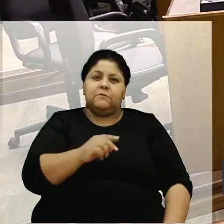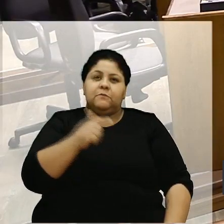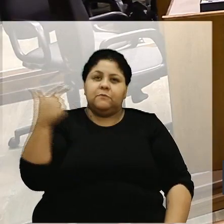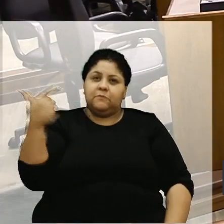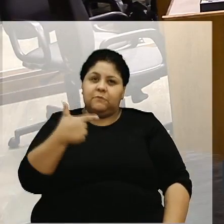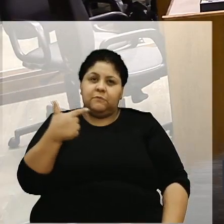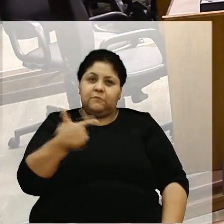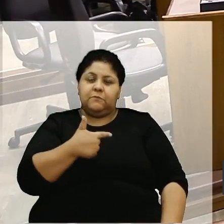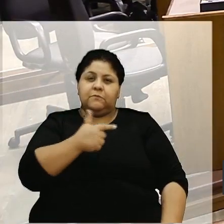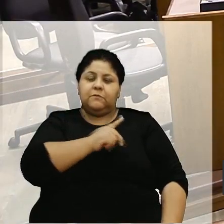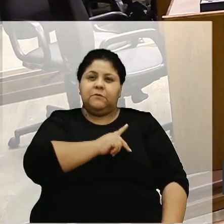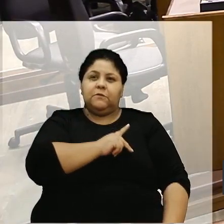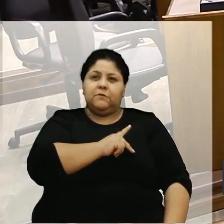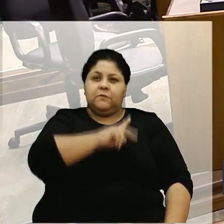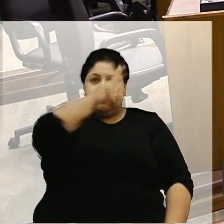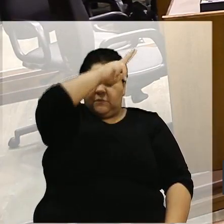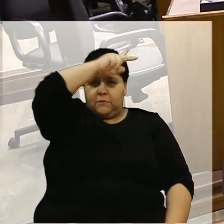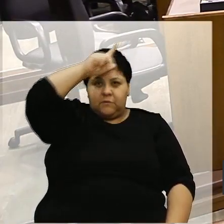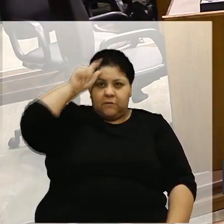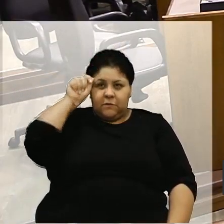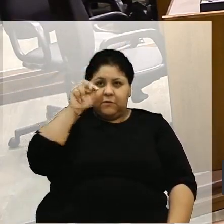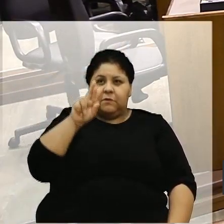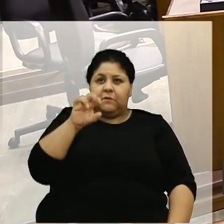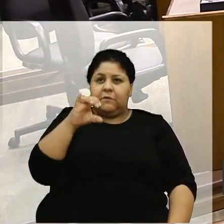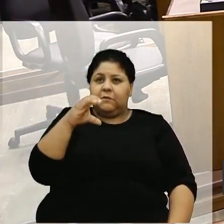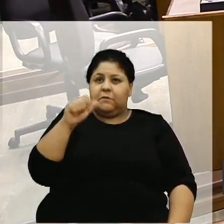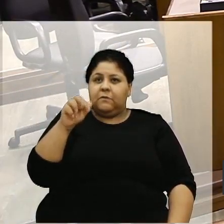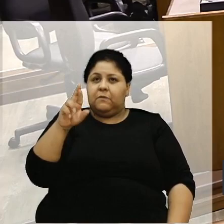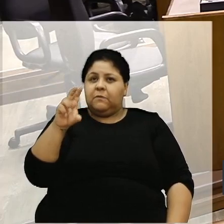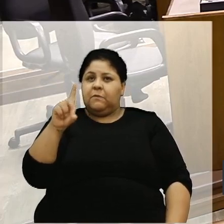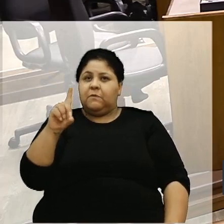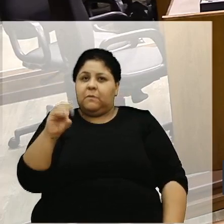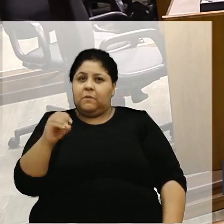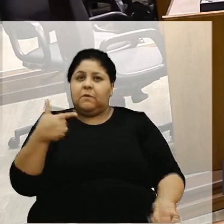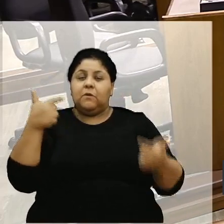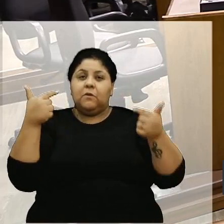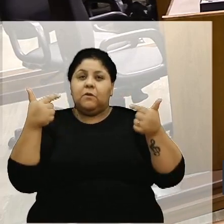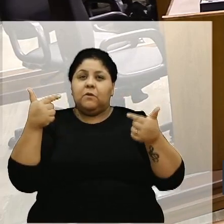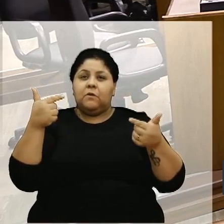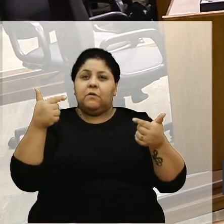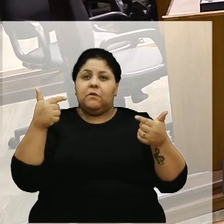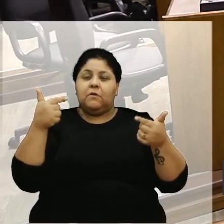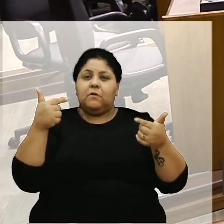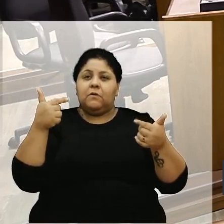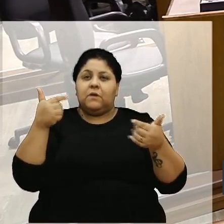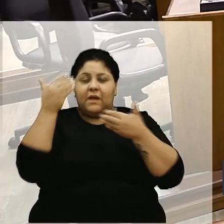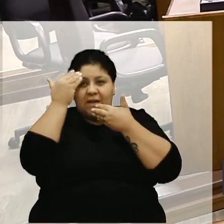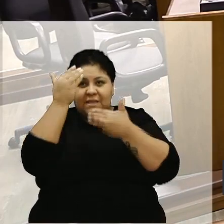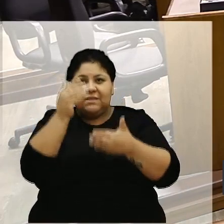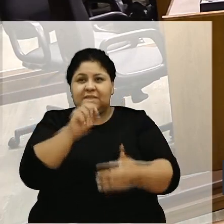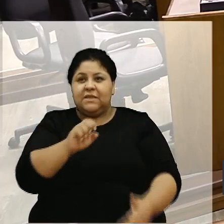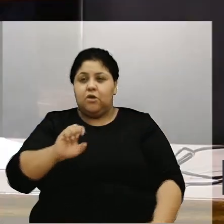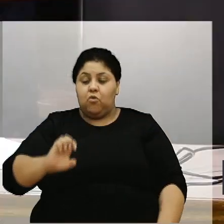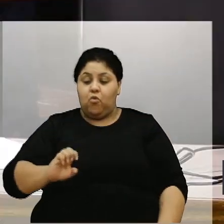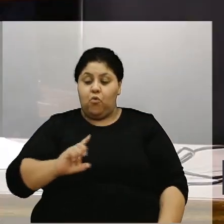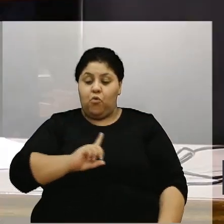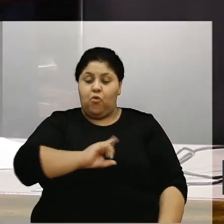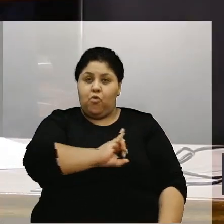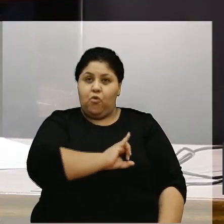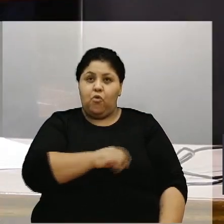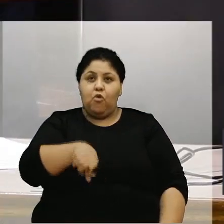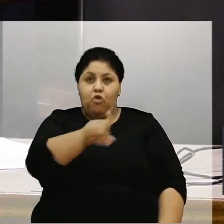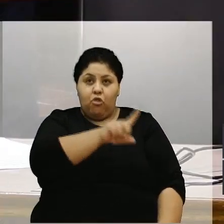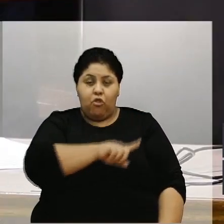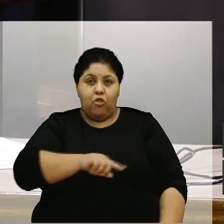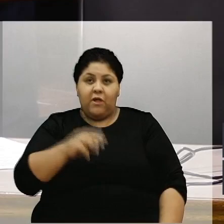aqui, Ricardo Fabro de Abreu, que está aqui presente no plenário, e também agradecer o Ed Carlos, né, que foi nosso colega